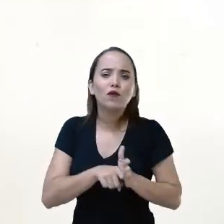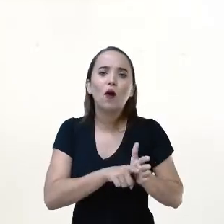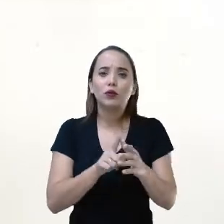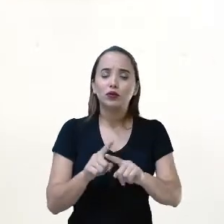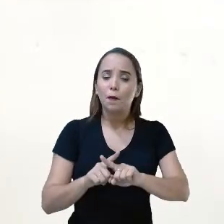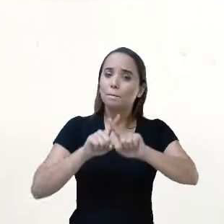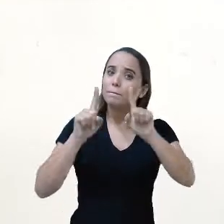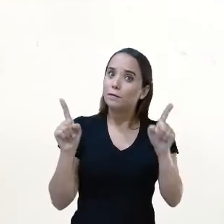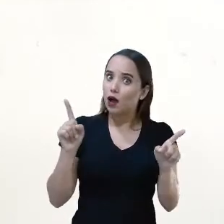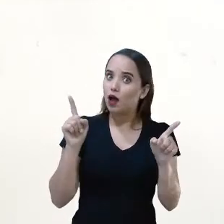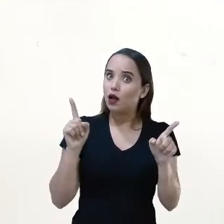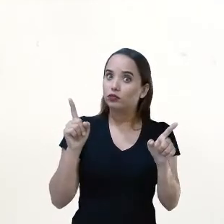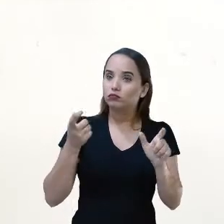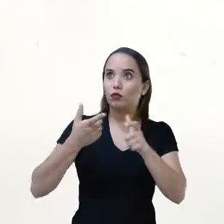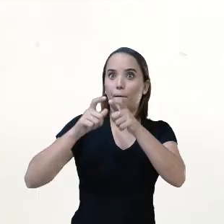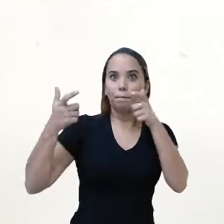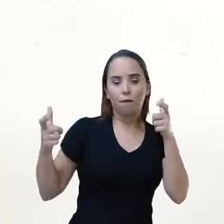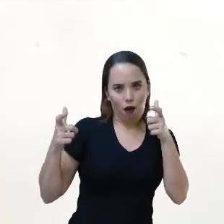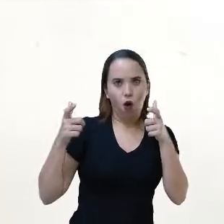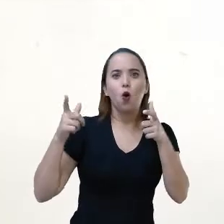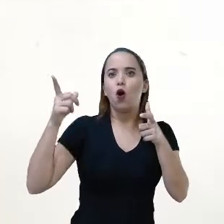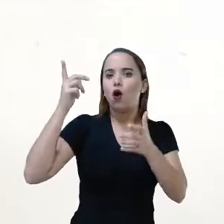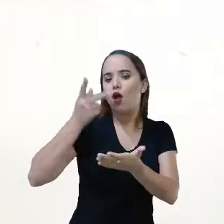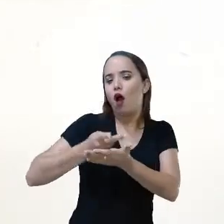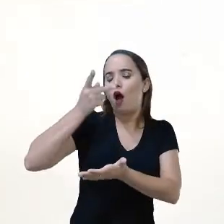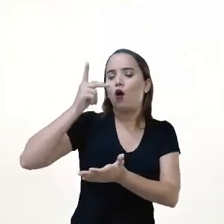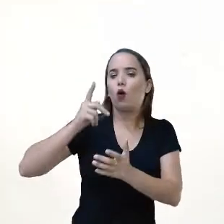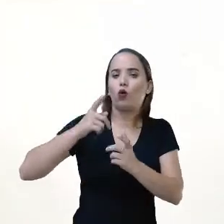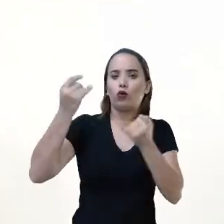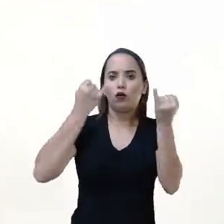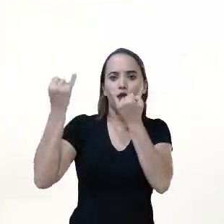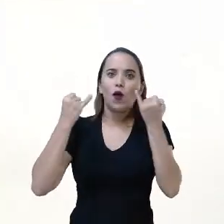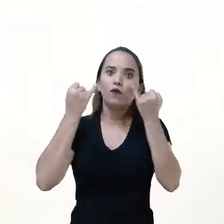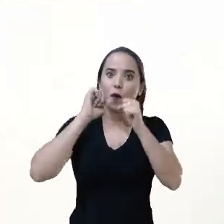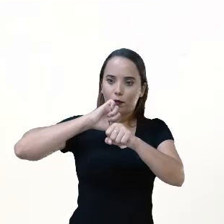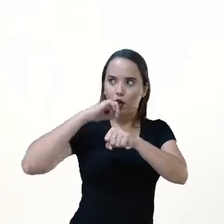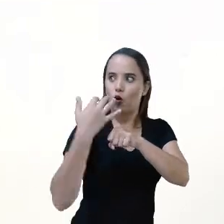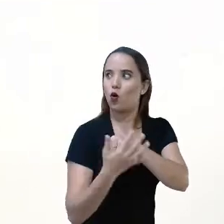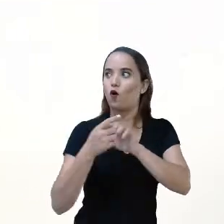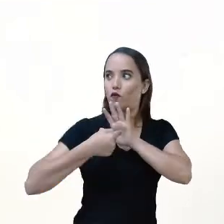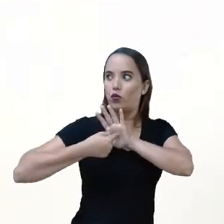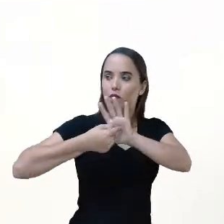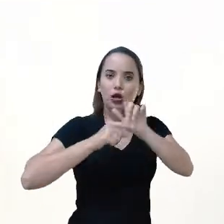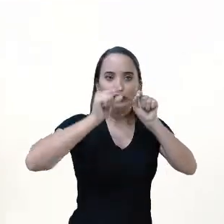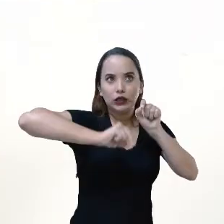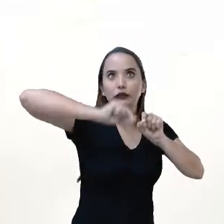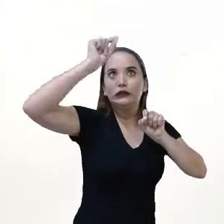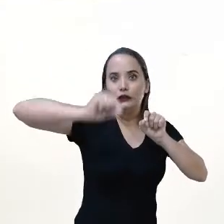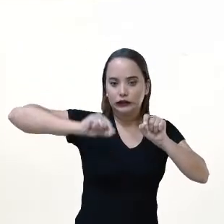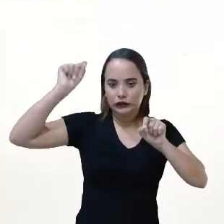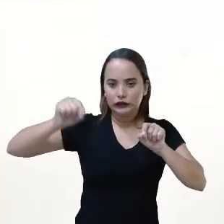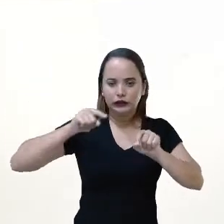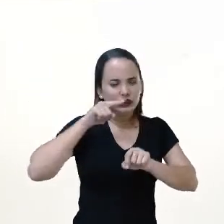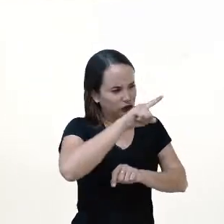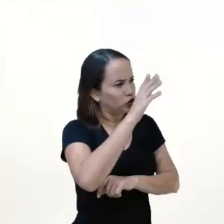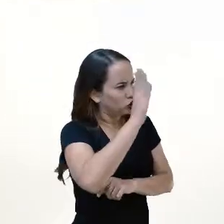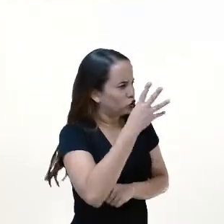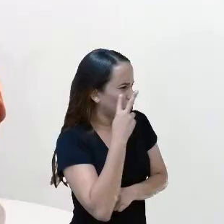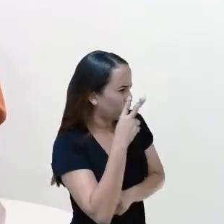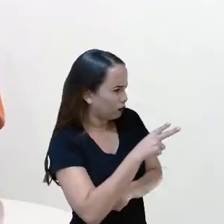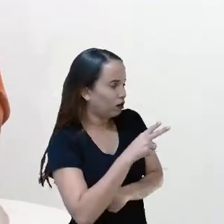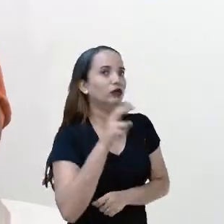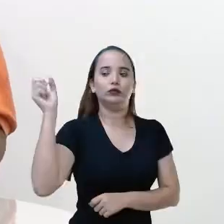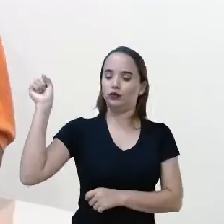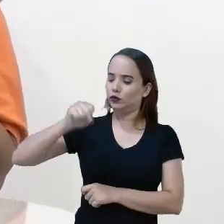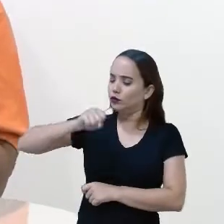aparecem em gráficos. A senhora já viu, professora? Sim, Gráficos? sim. E interessante o professor trazer, porque o